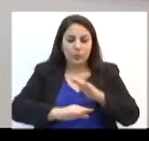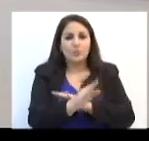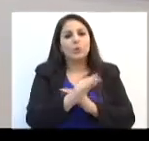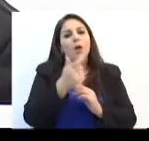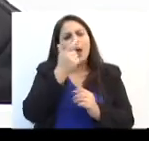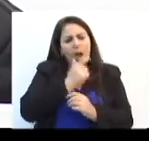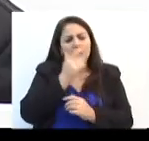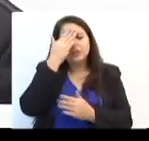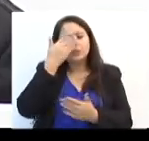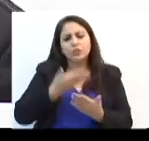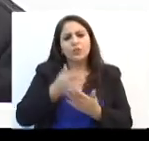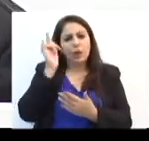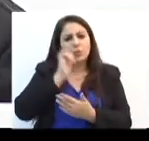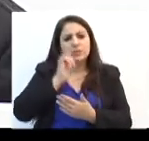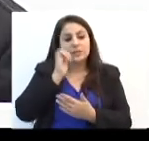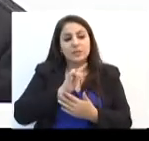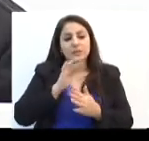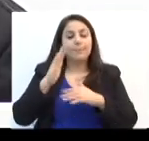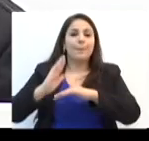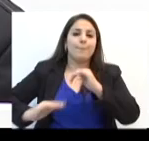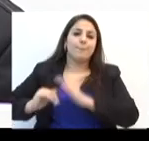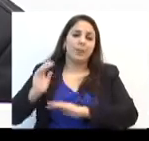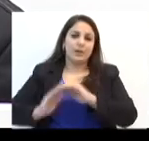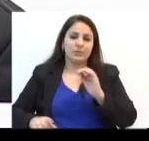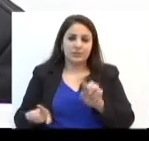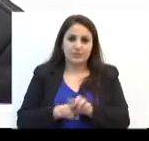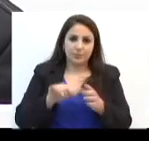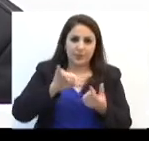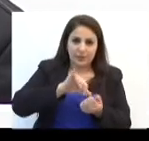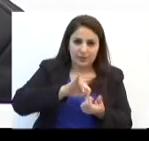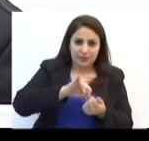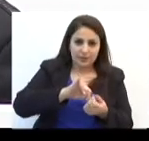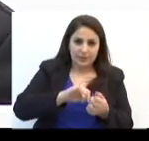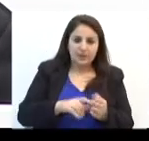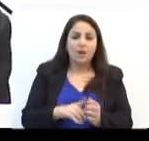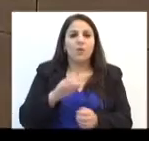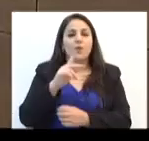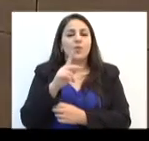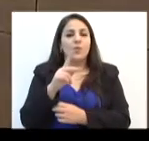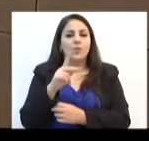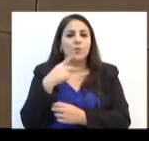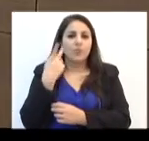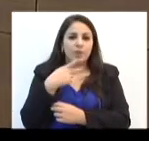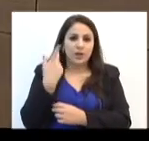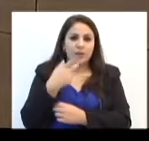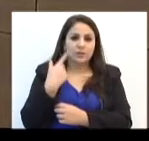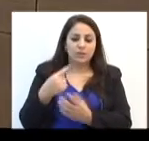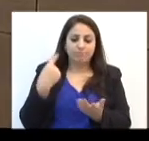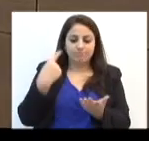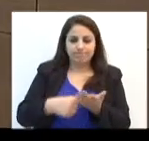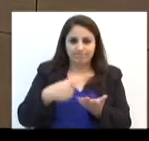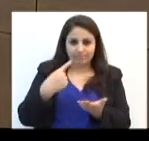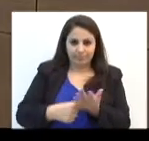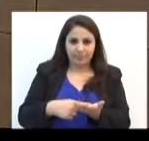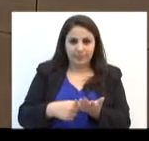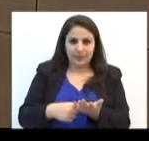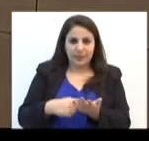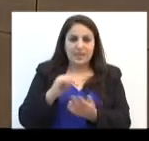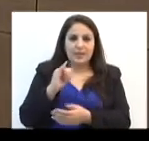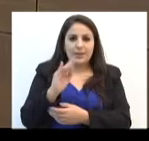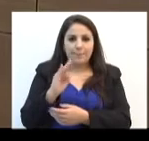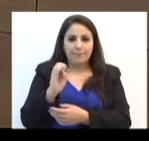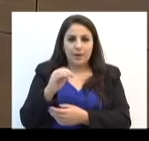do papel. Também na capital, os vereadores cumpriram a agenda no IBAMA. O Legislativo aprovou uma moção